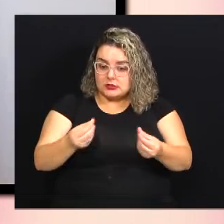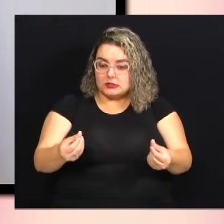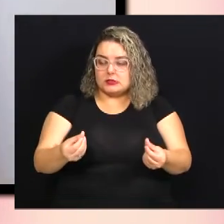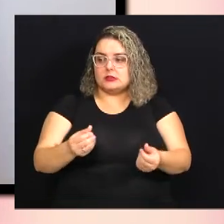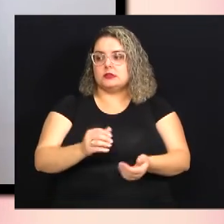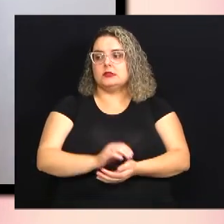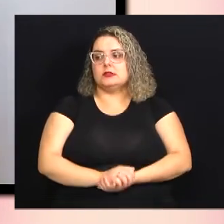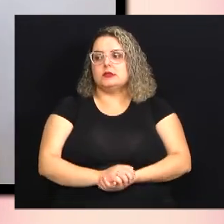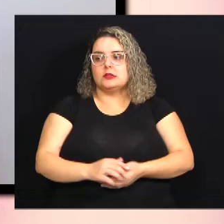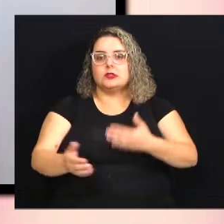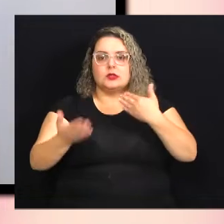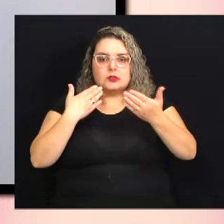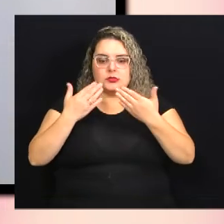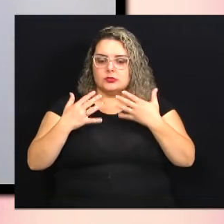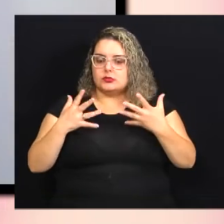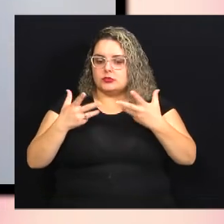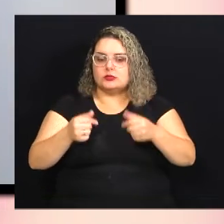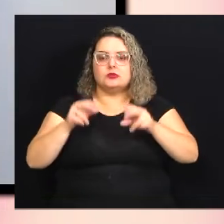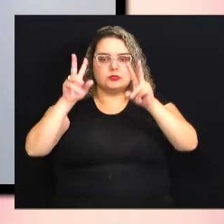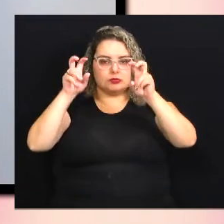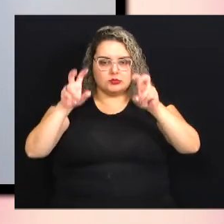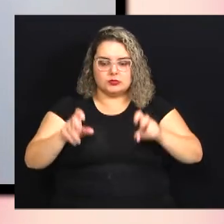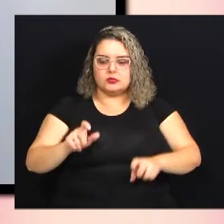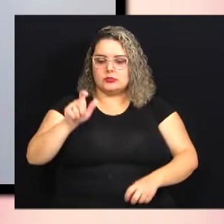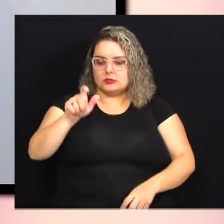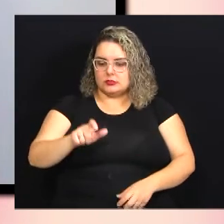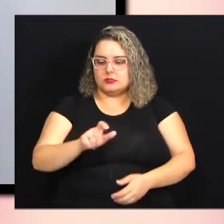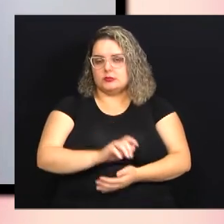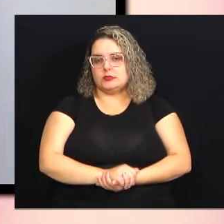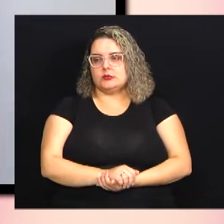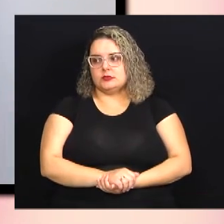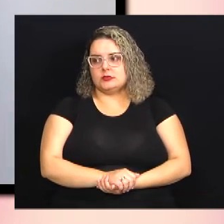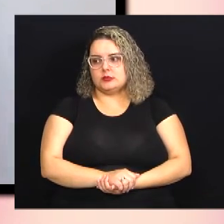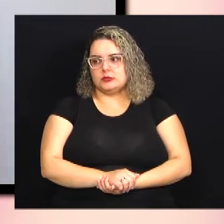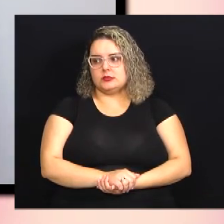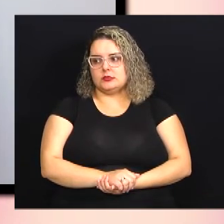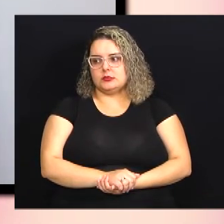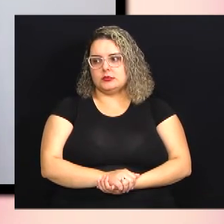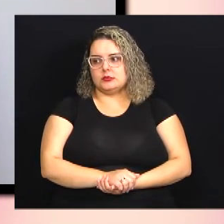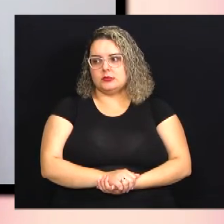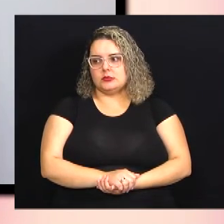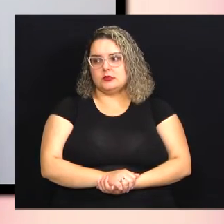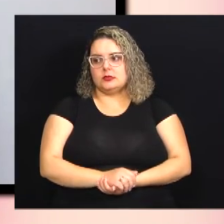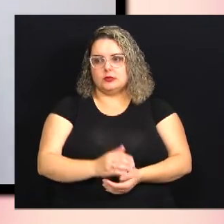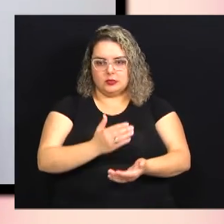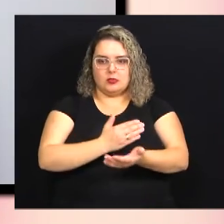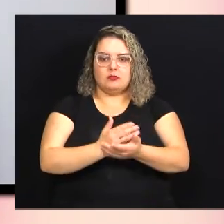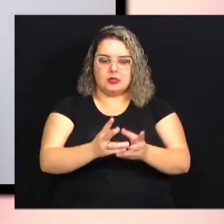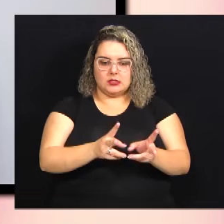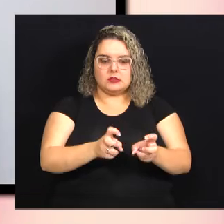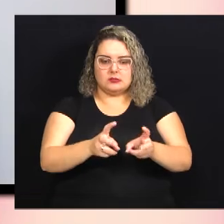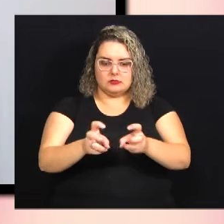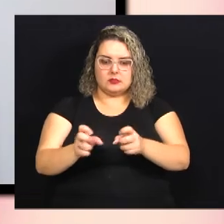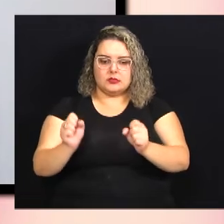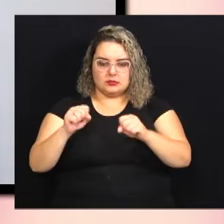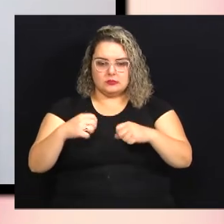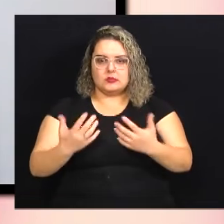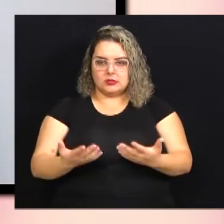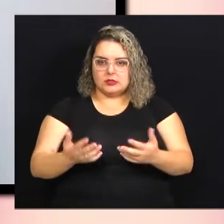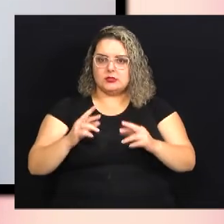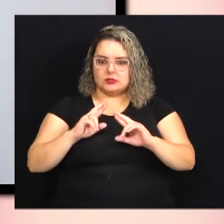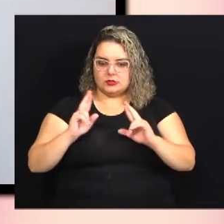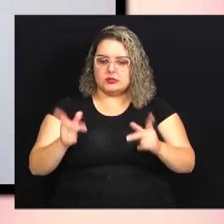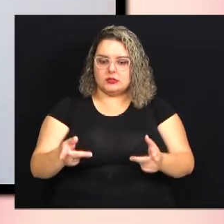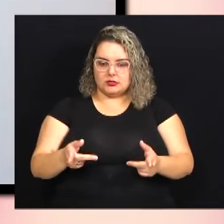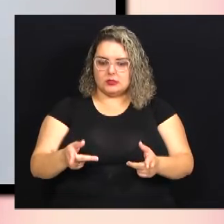sensibilidade, que conversa de todos os assuntos com essa pessoa, ela começa a perceber, sim, que